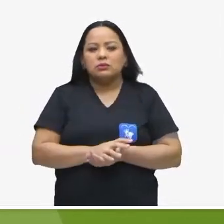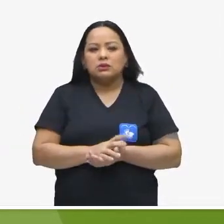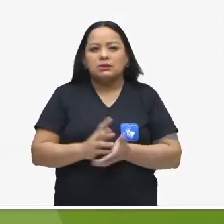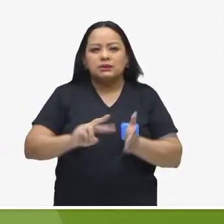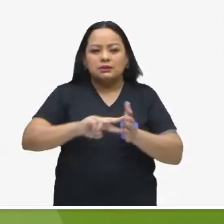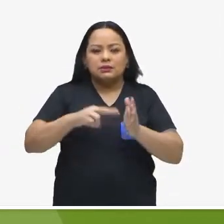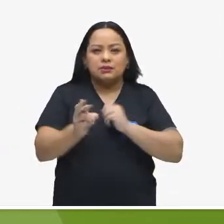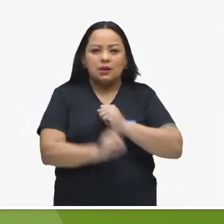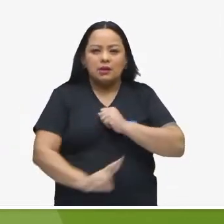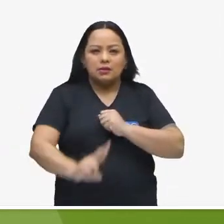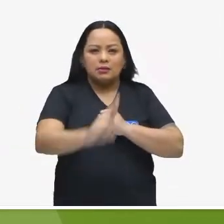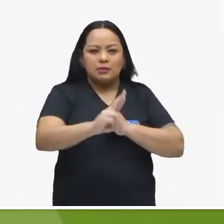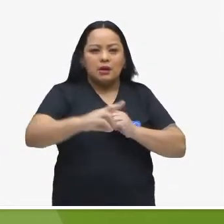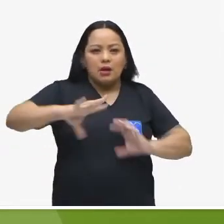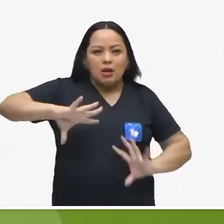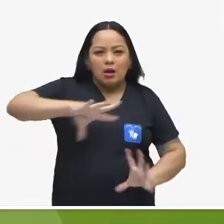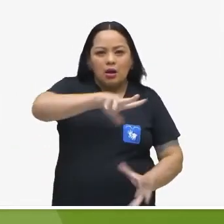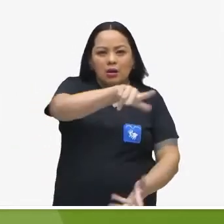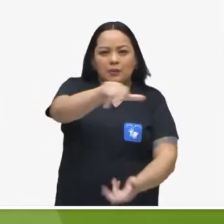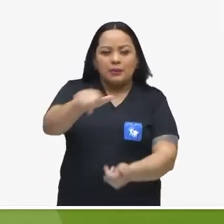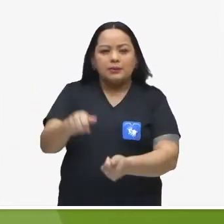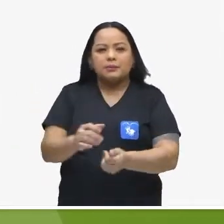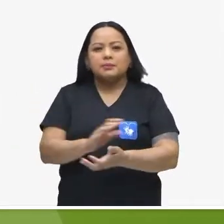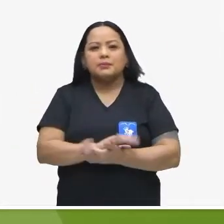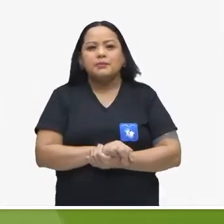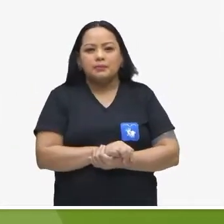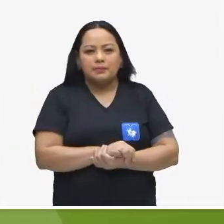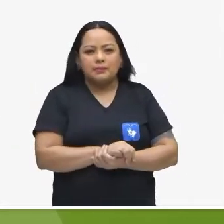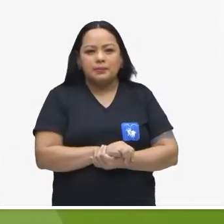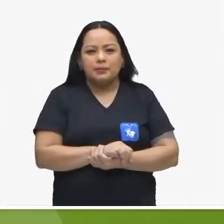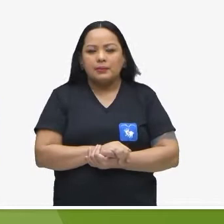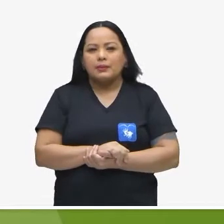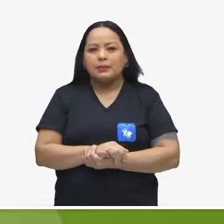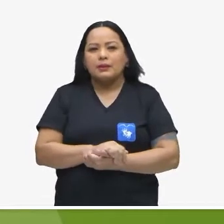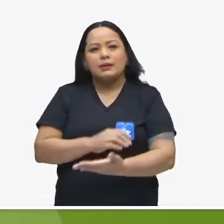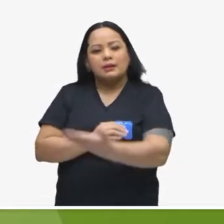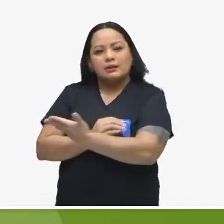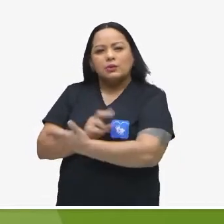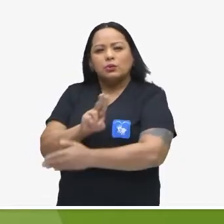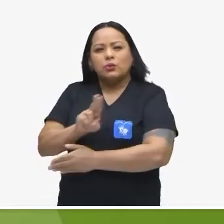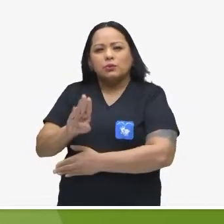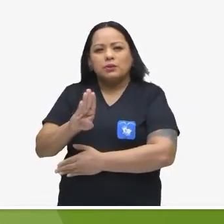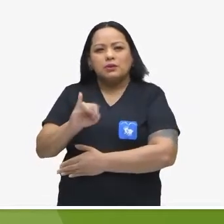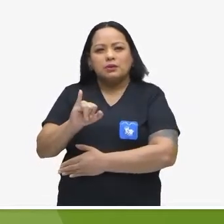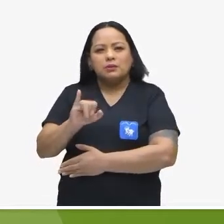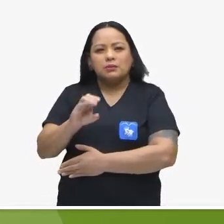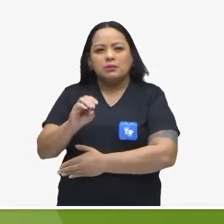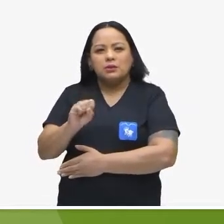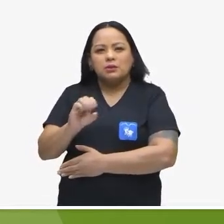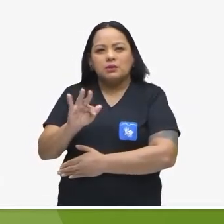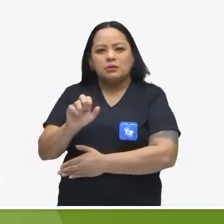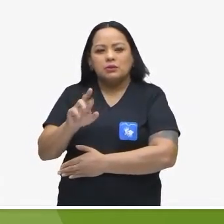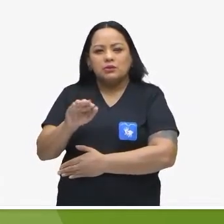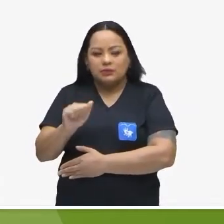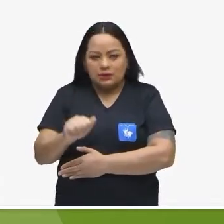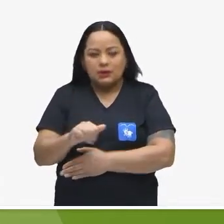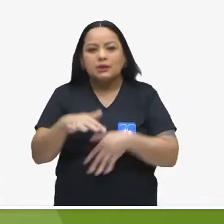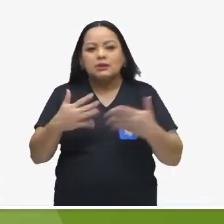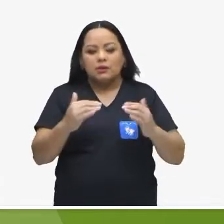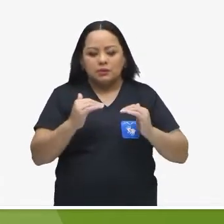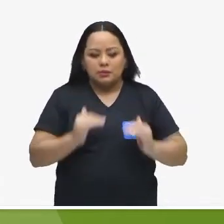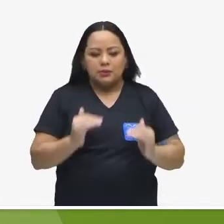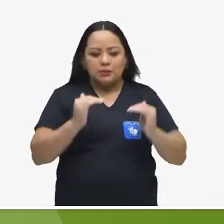aí pelo nosso planeta, eu chamo de biosfera, certo? Então, esses são os níveis